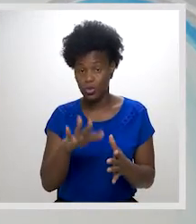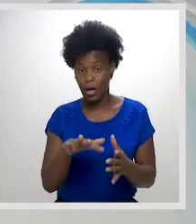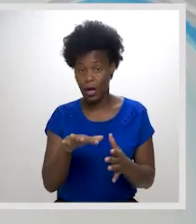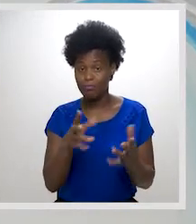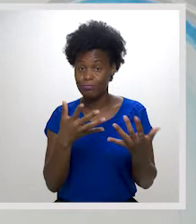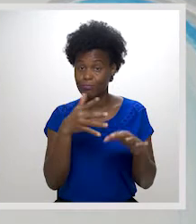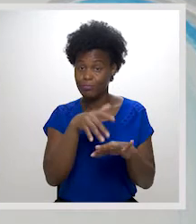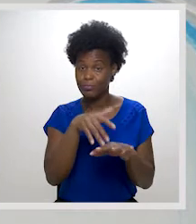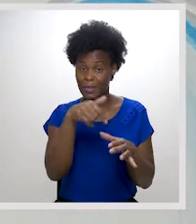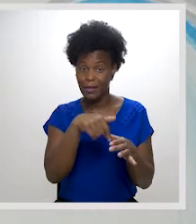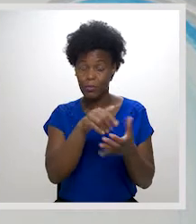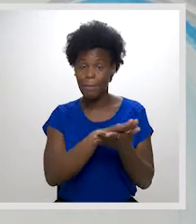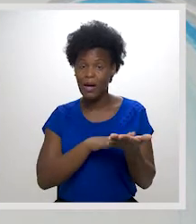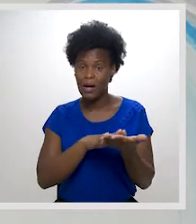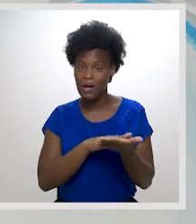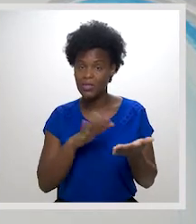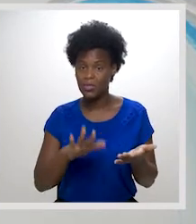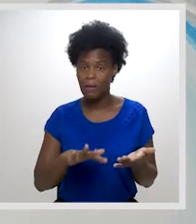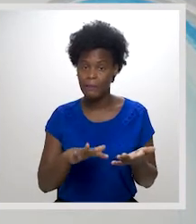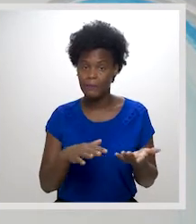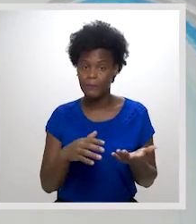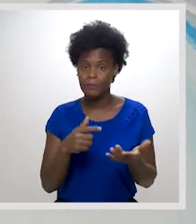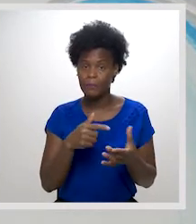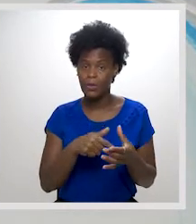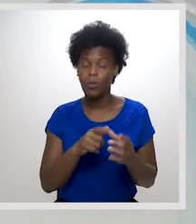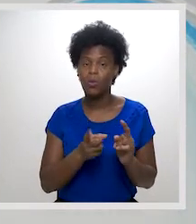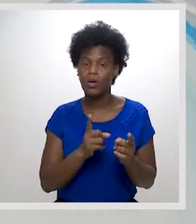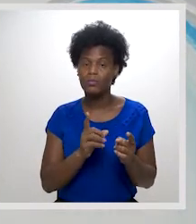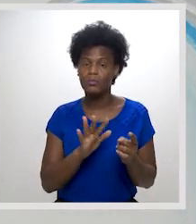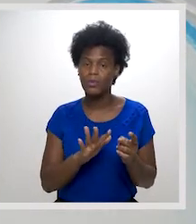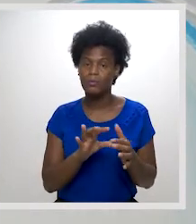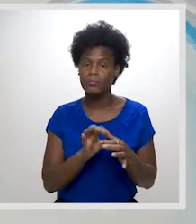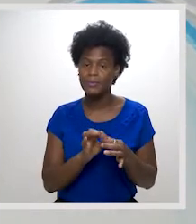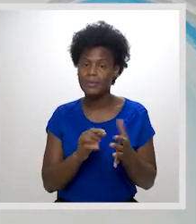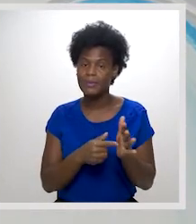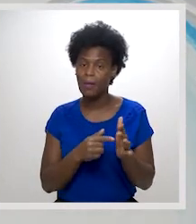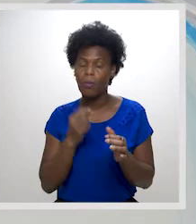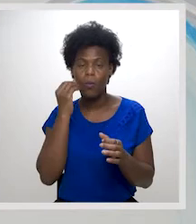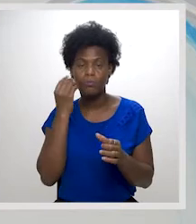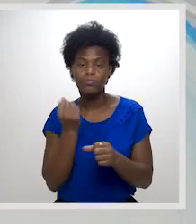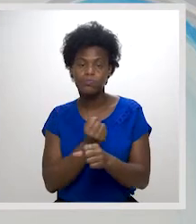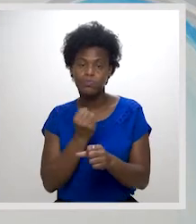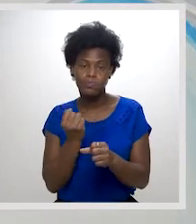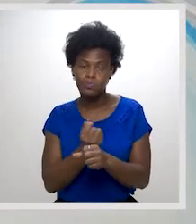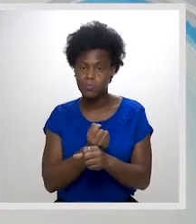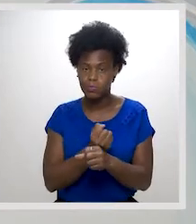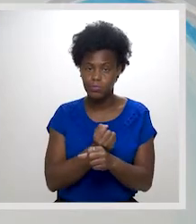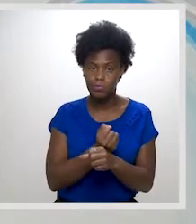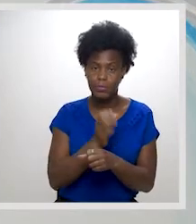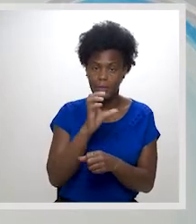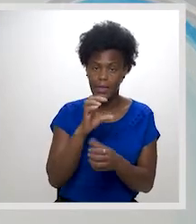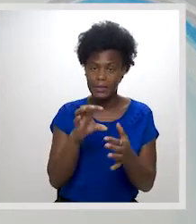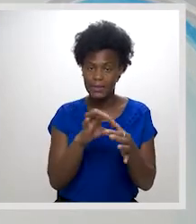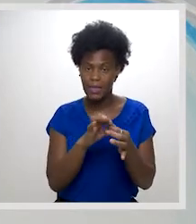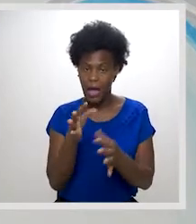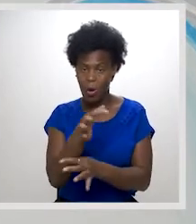que está inserida ou baseada no que se concerne às funcionalidades